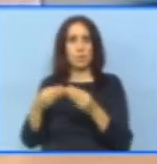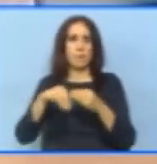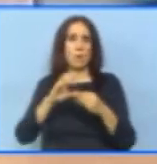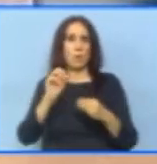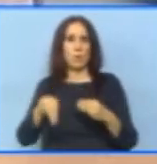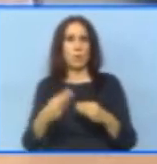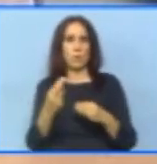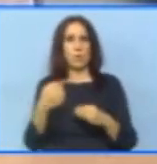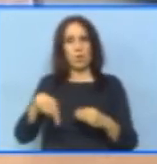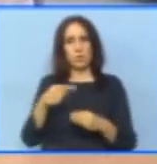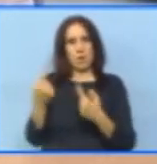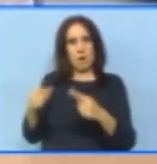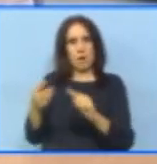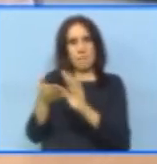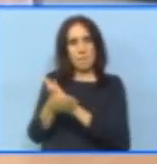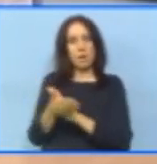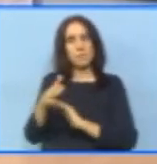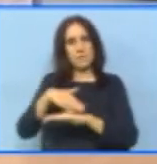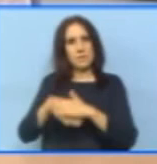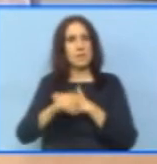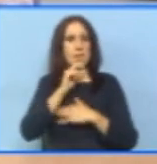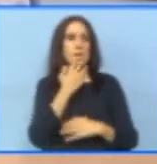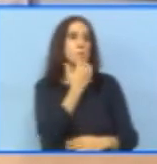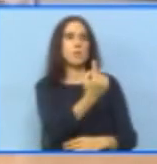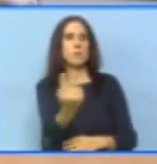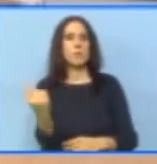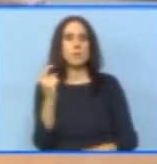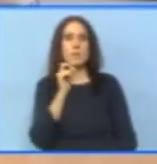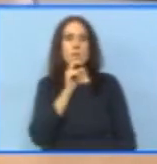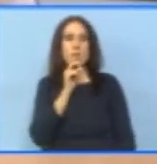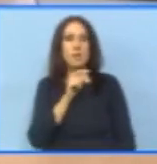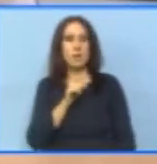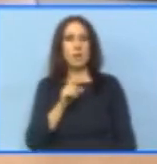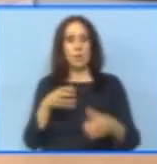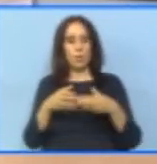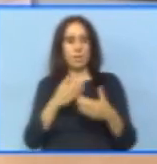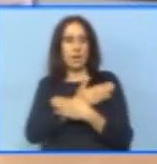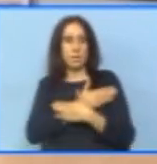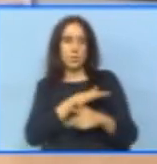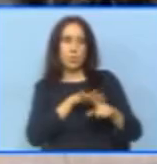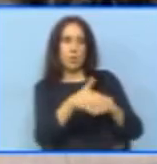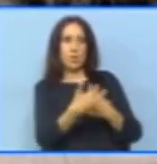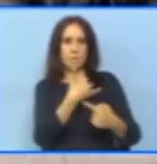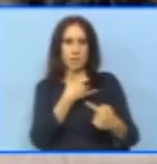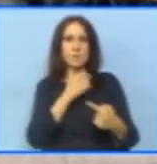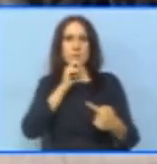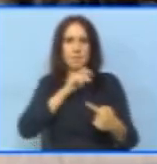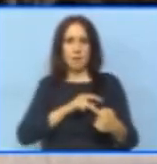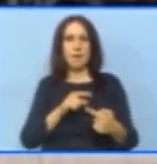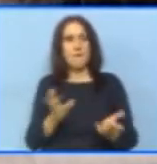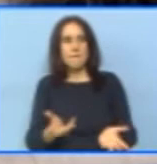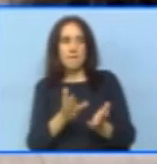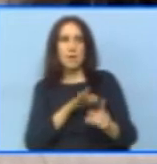que também temos assento e que poderemos também fazer. Portanto, cada um de nós pode influenciar o seu grupo de amigos, pode levar a